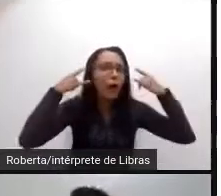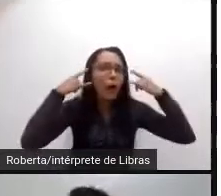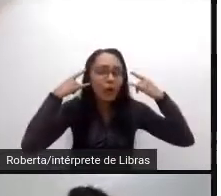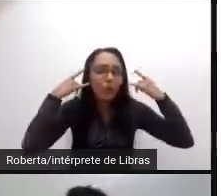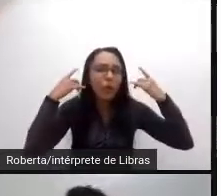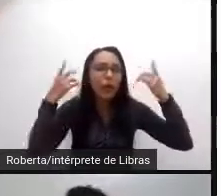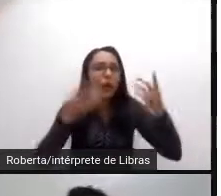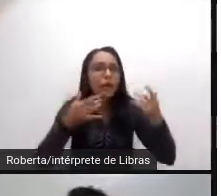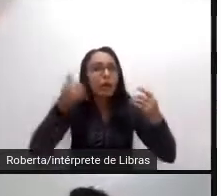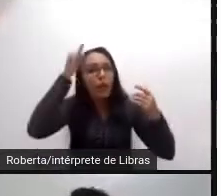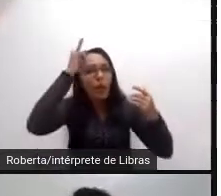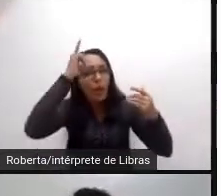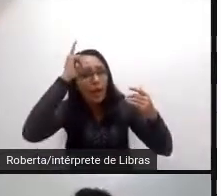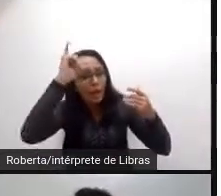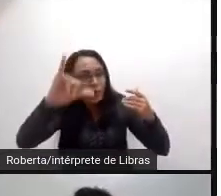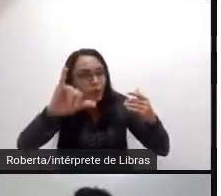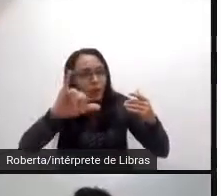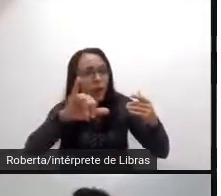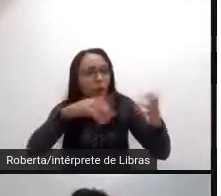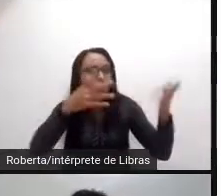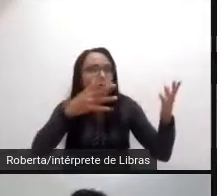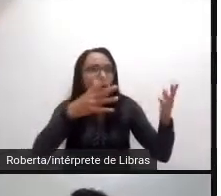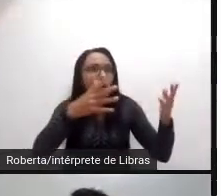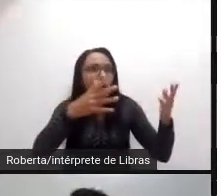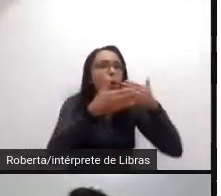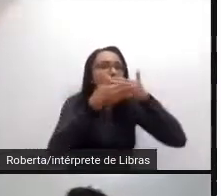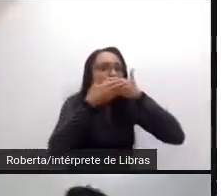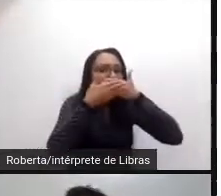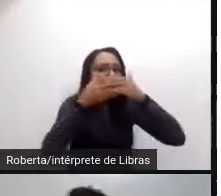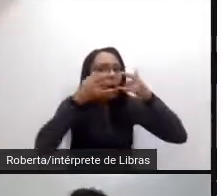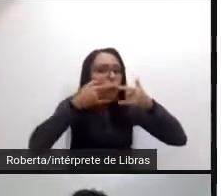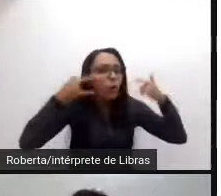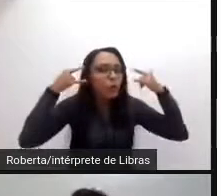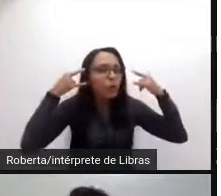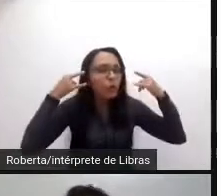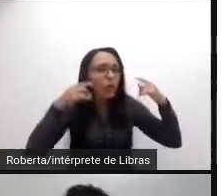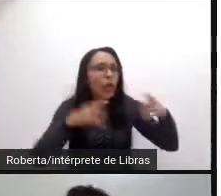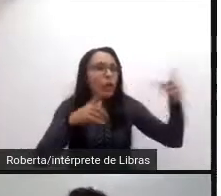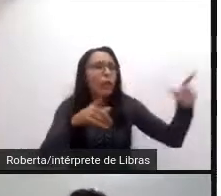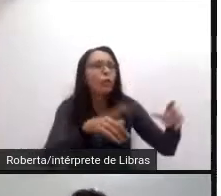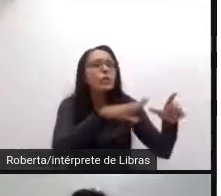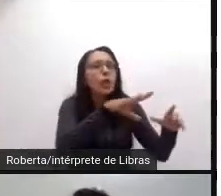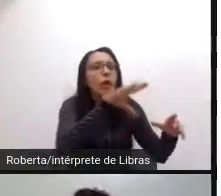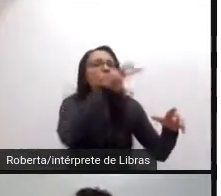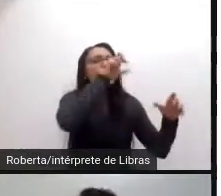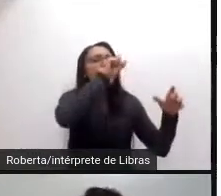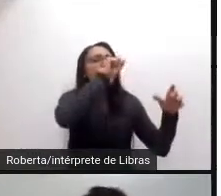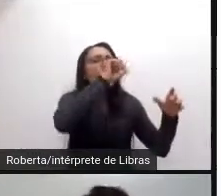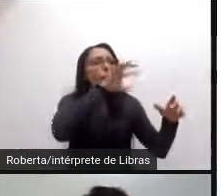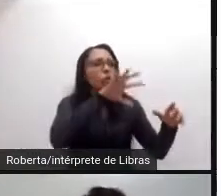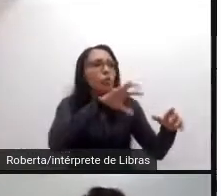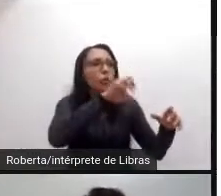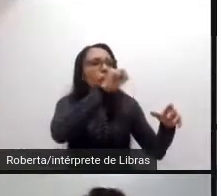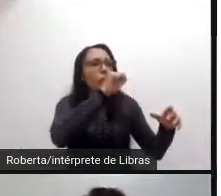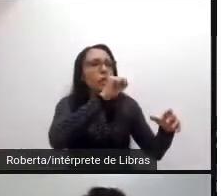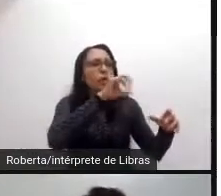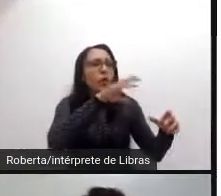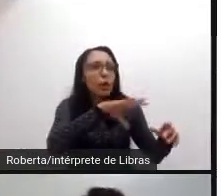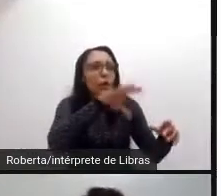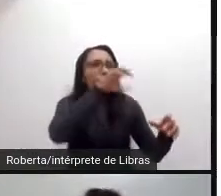a eliminação dessas gotículas, e você respirar, acabar levando